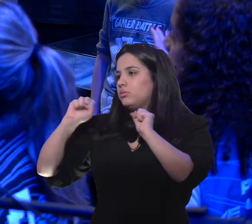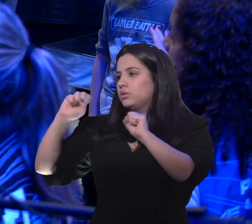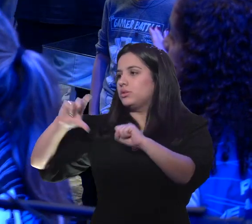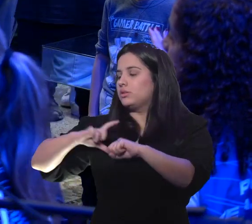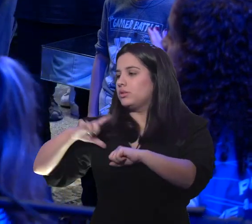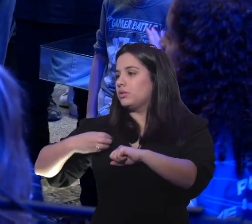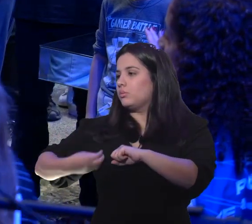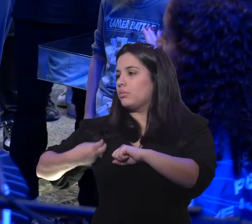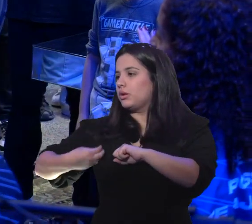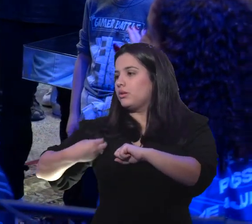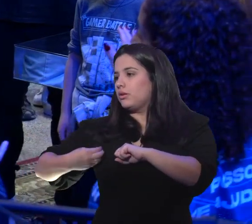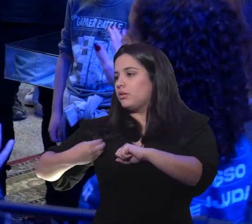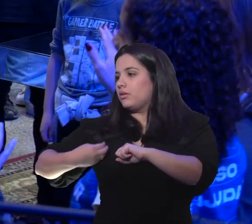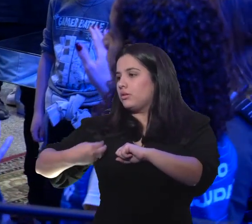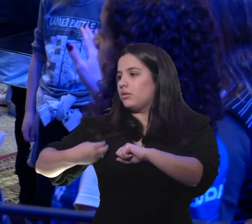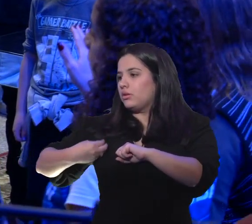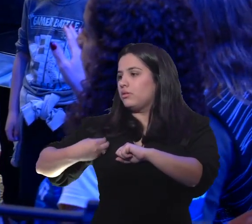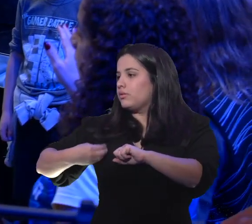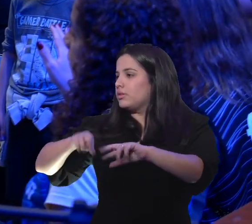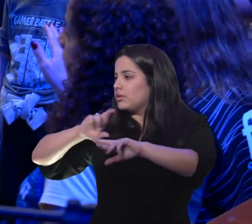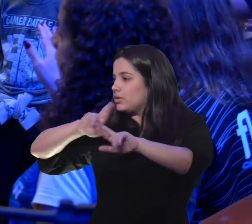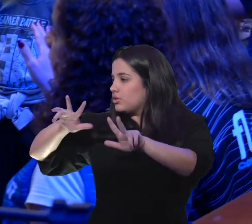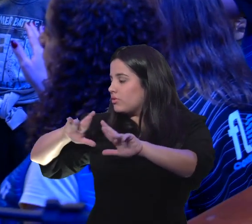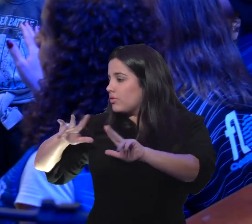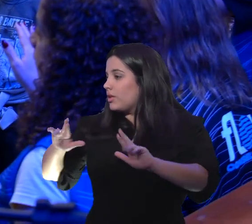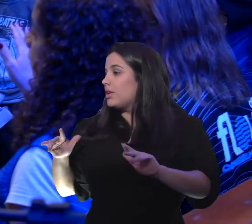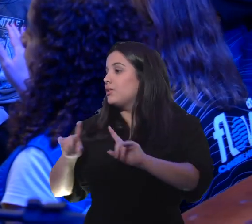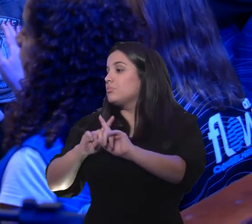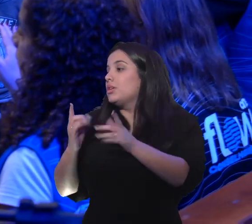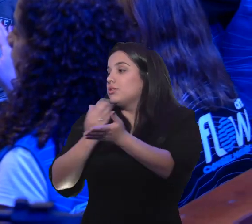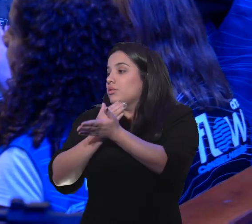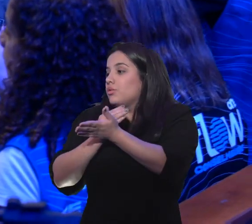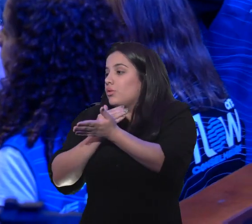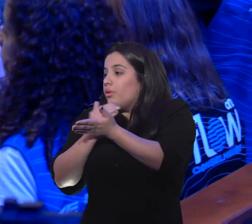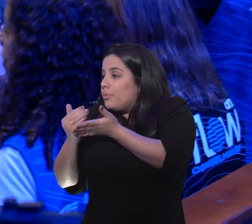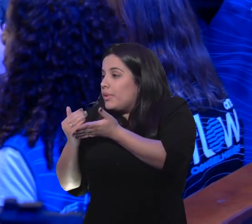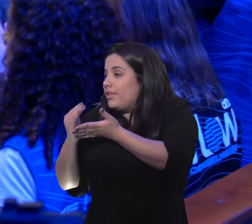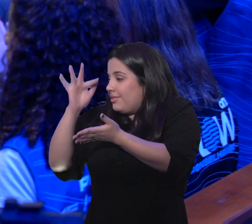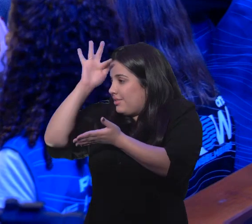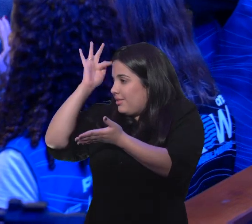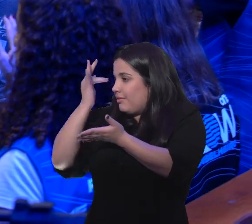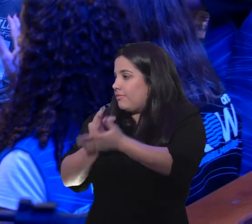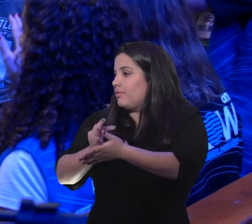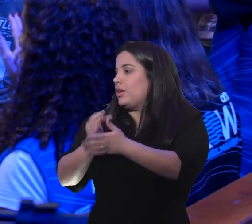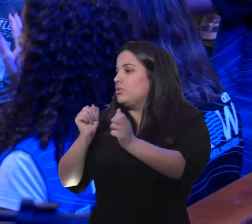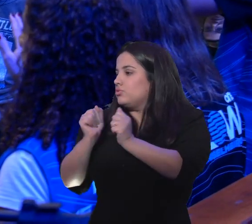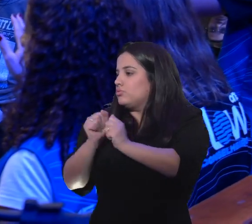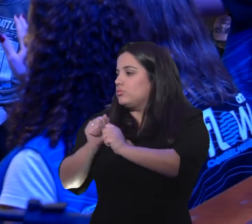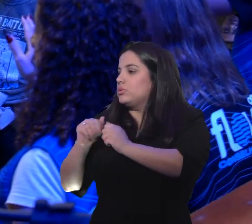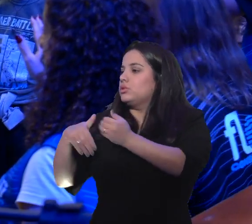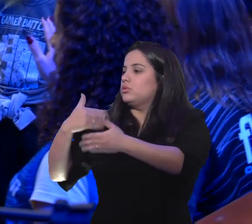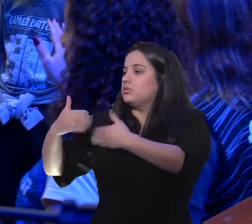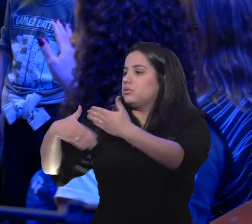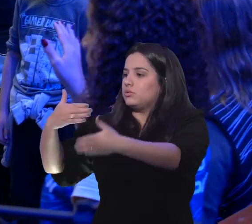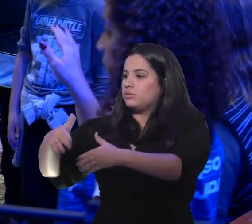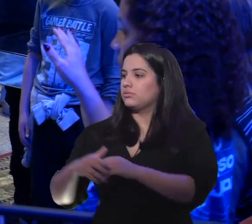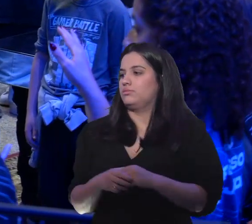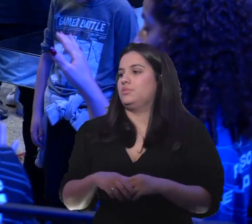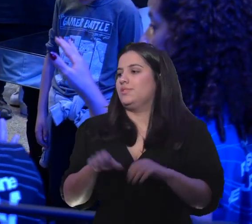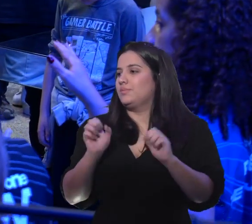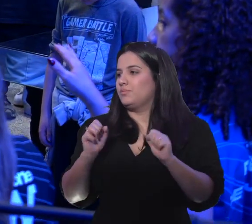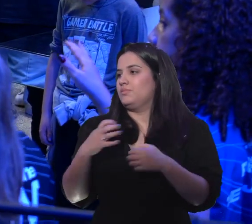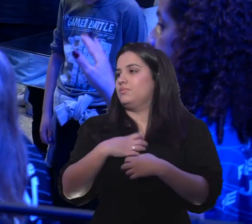possam começar essa jornada na fé, que é um passo de cada vez, dia após dia, que eles possam se sentir